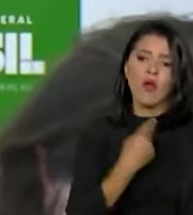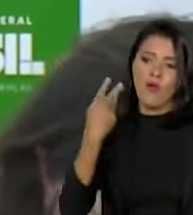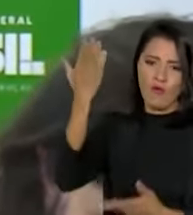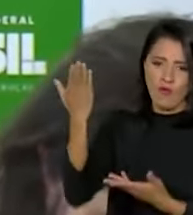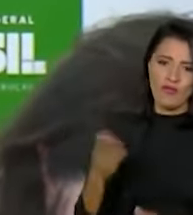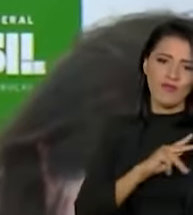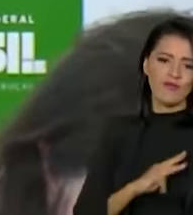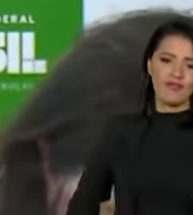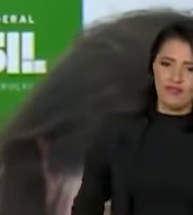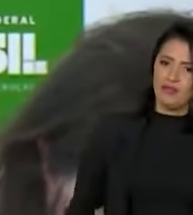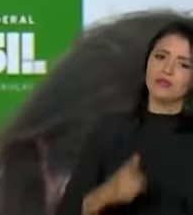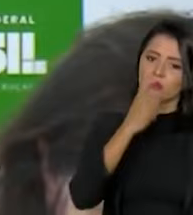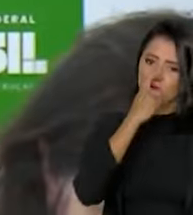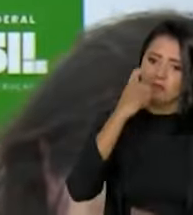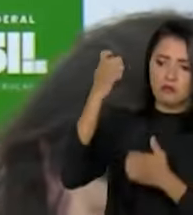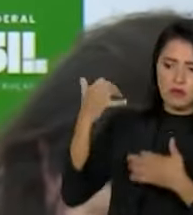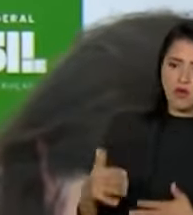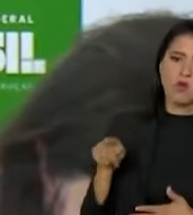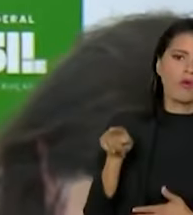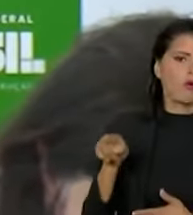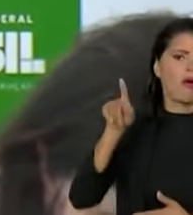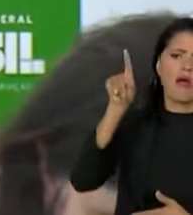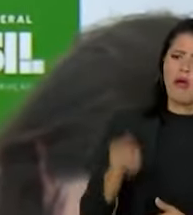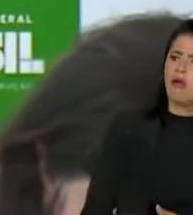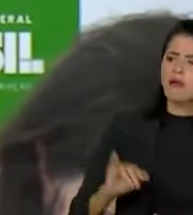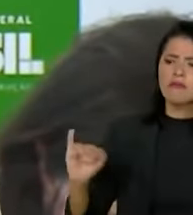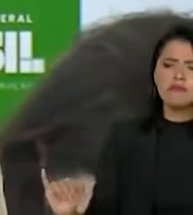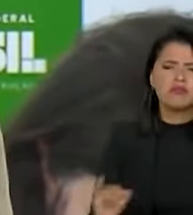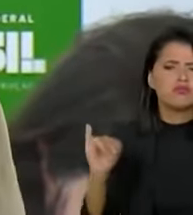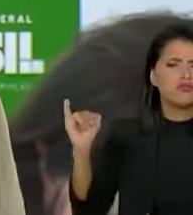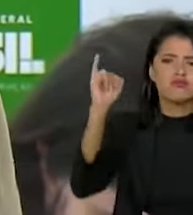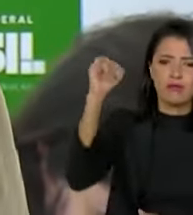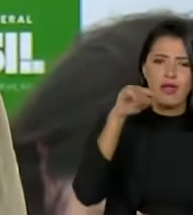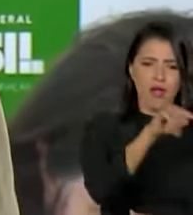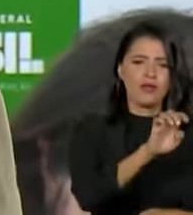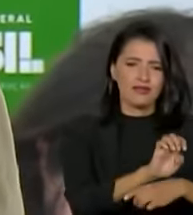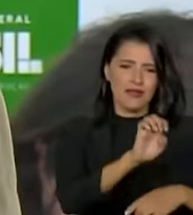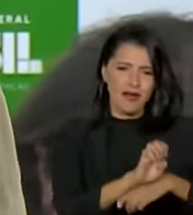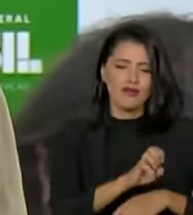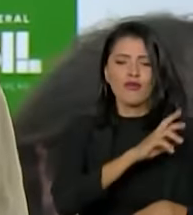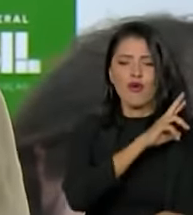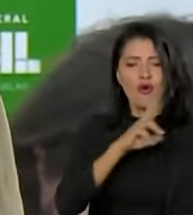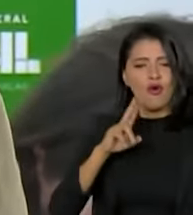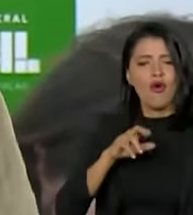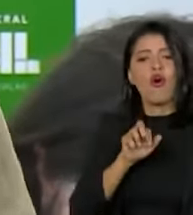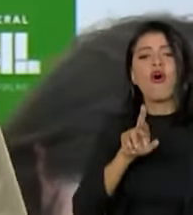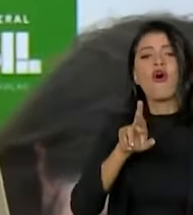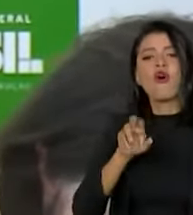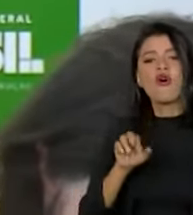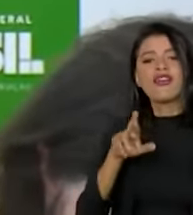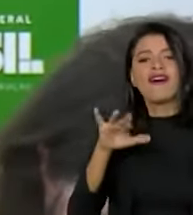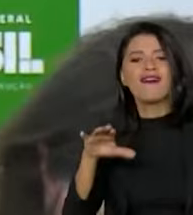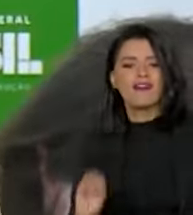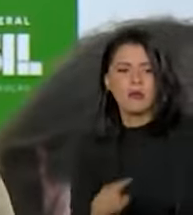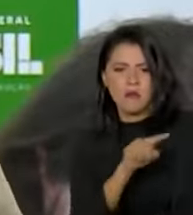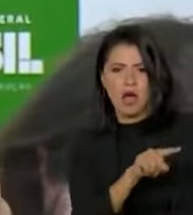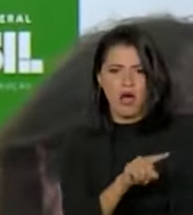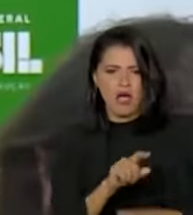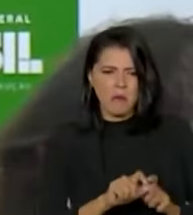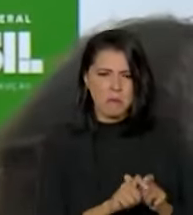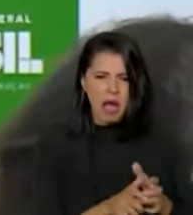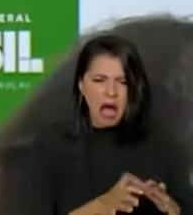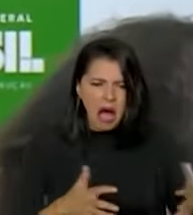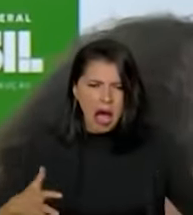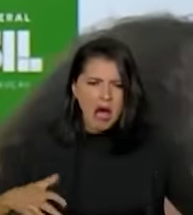ministro Rui disse é muito importante, de que o Estado de Roraima não vai ser dominado pelo crime organizado,